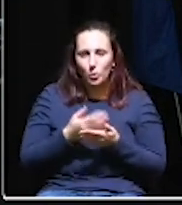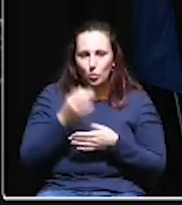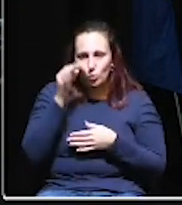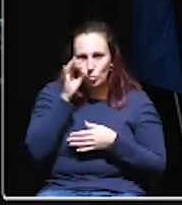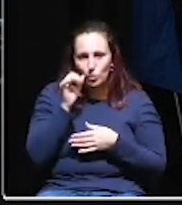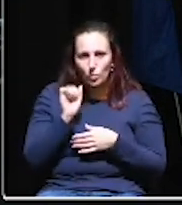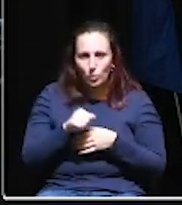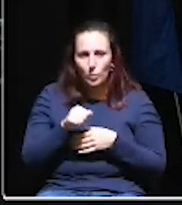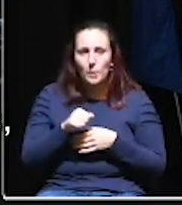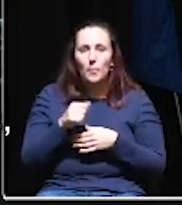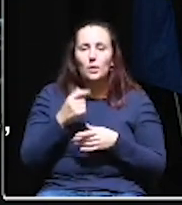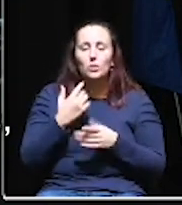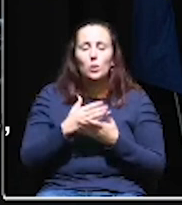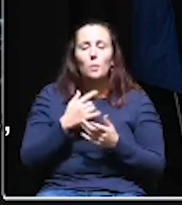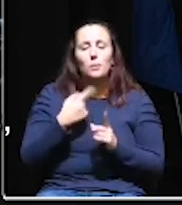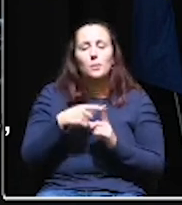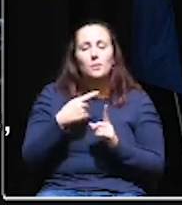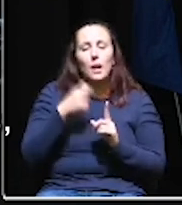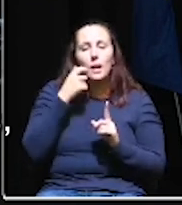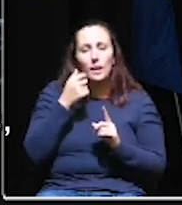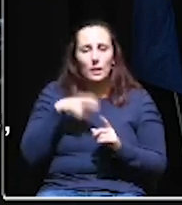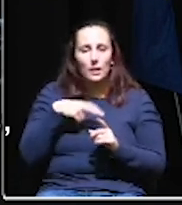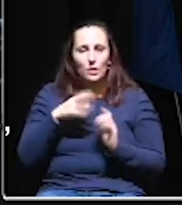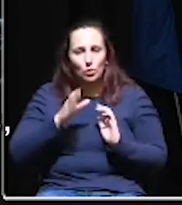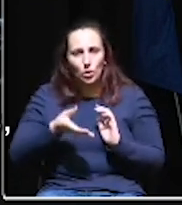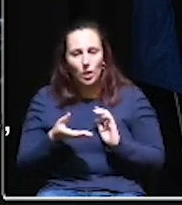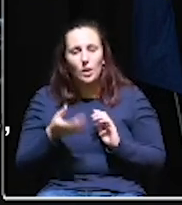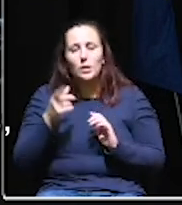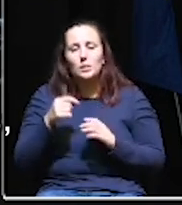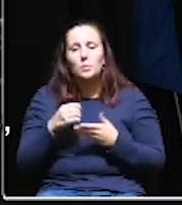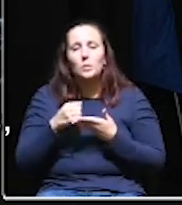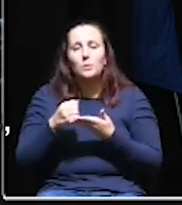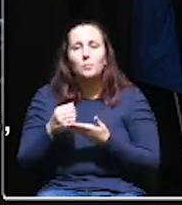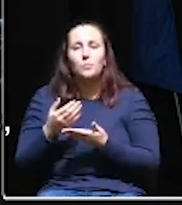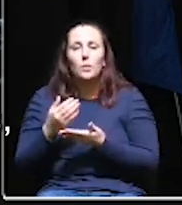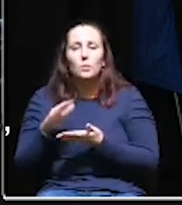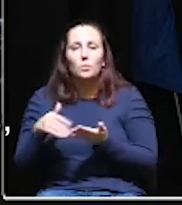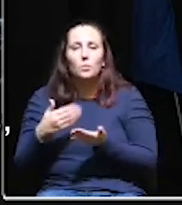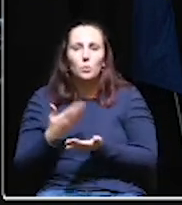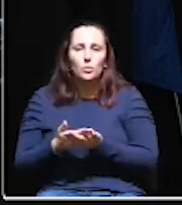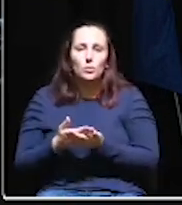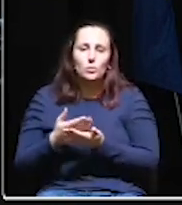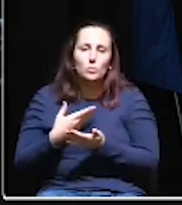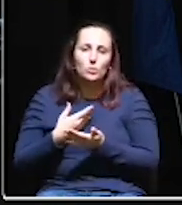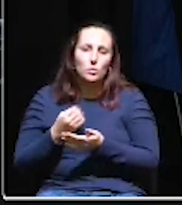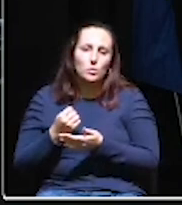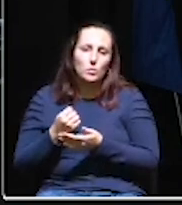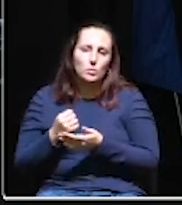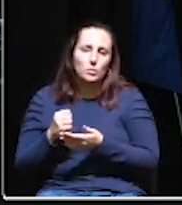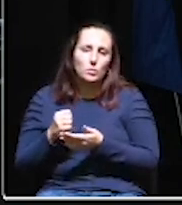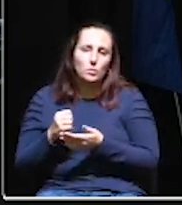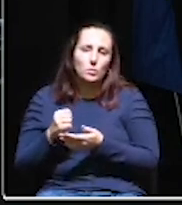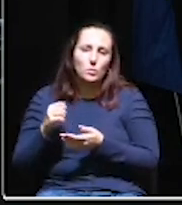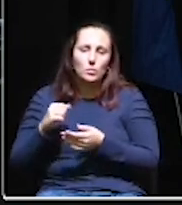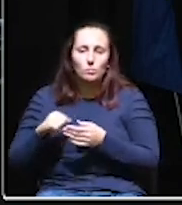beneficiaria apenas quem mais tem, e a substituição pelo subsídio de renda a 1000 famílias, proposta pelo PS e aprovada pela oposição. Mas